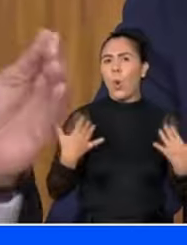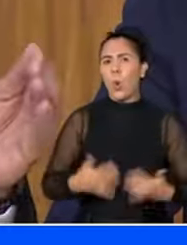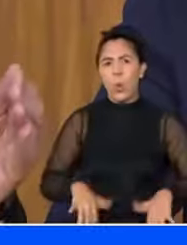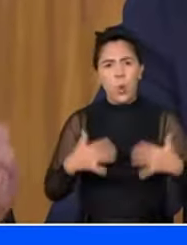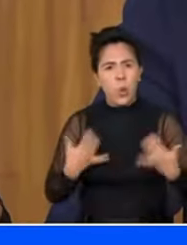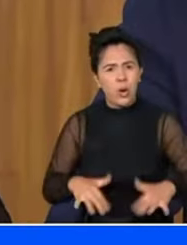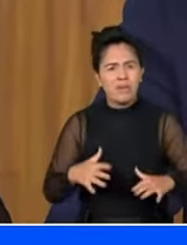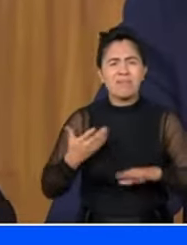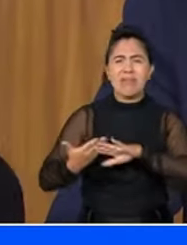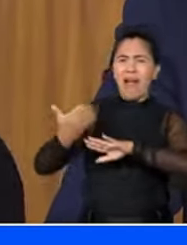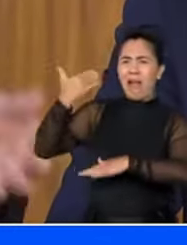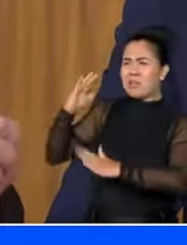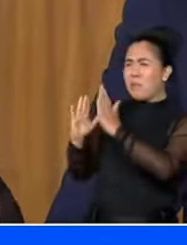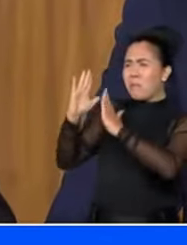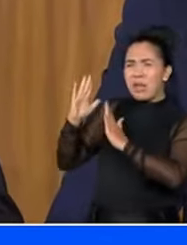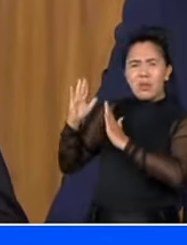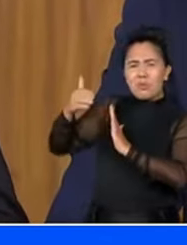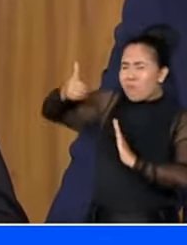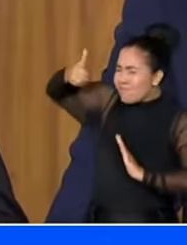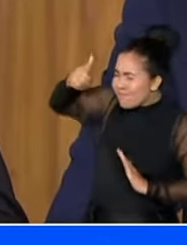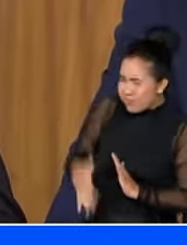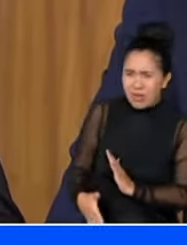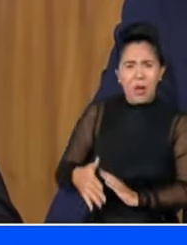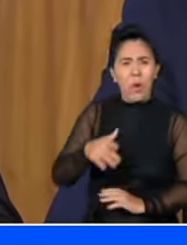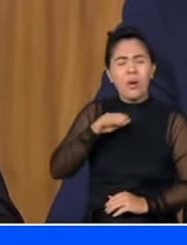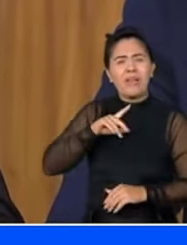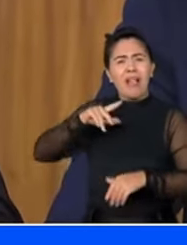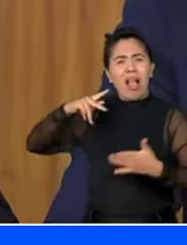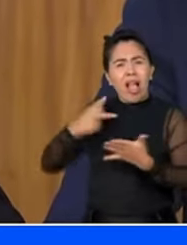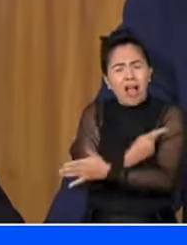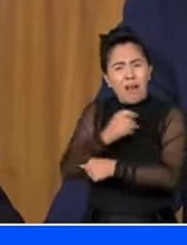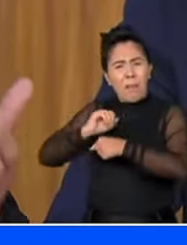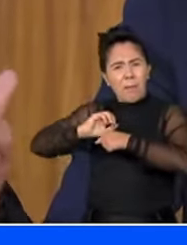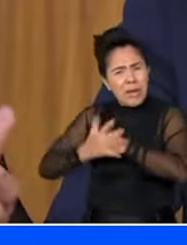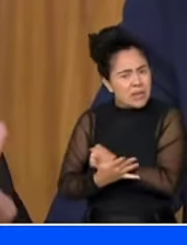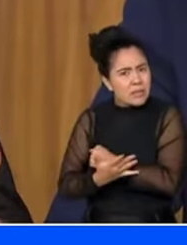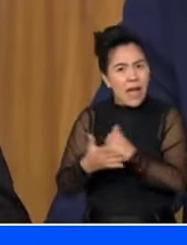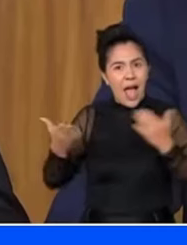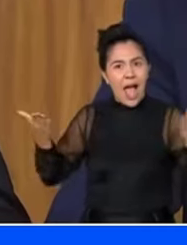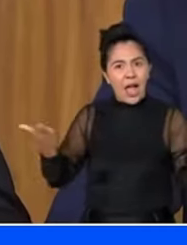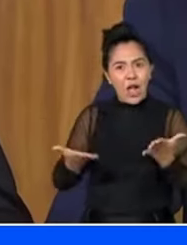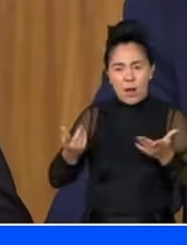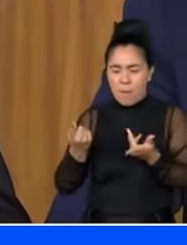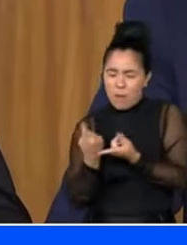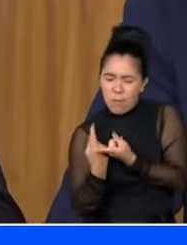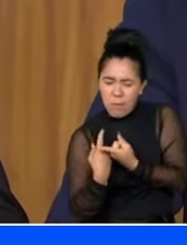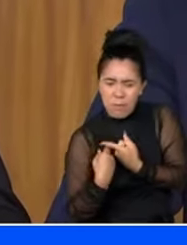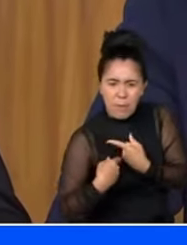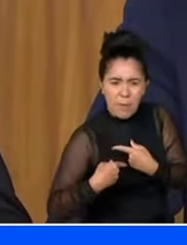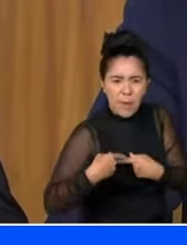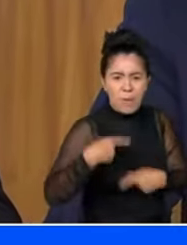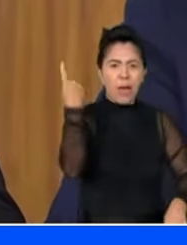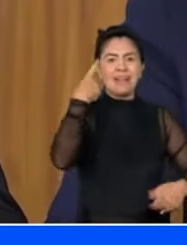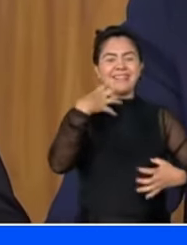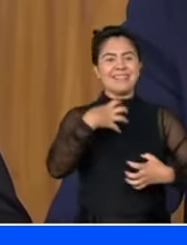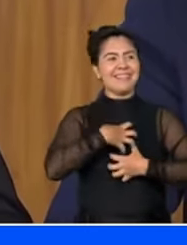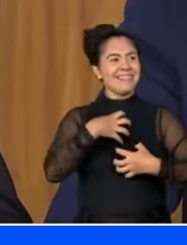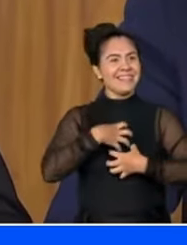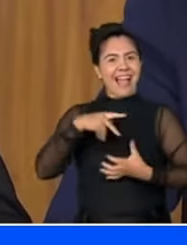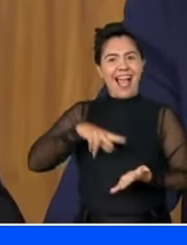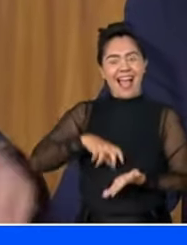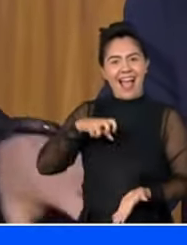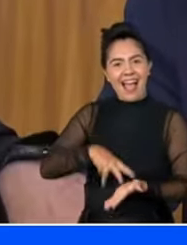período horrível no nosso país, que inclusive encerrou-se com a pandemia, a gente possa estar vivendo um ânimo tão grande que eu sinto